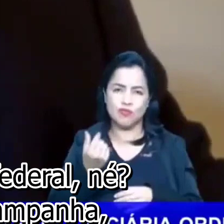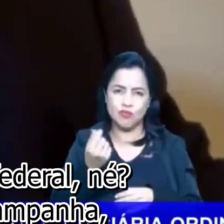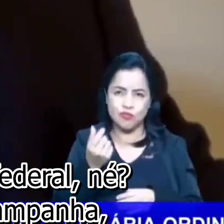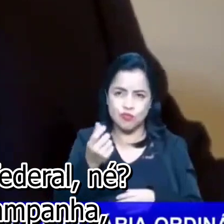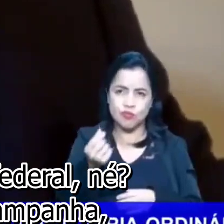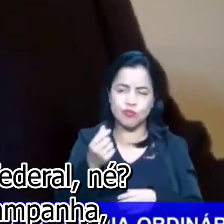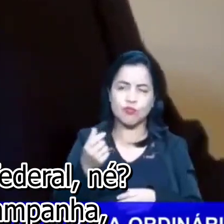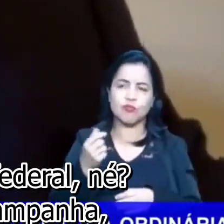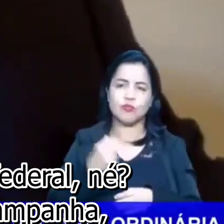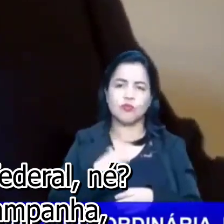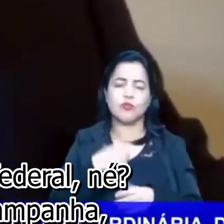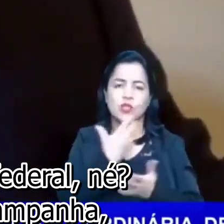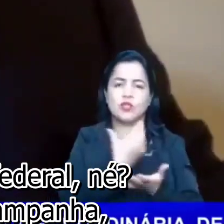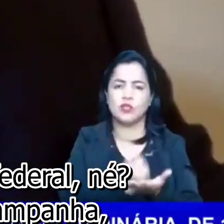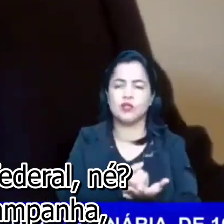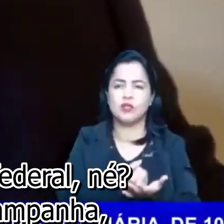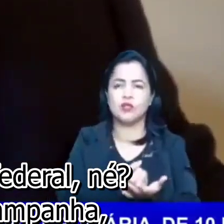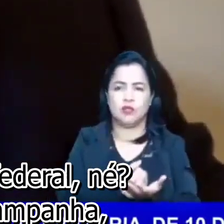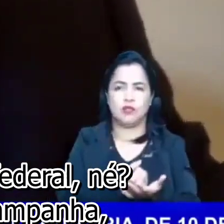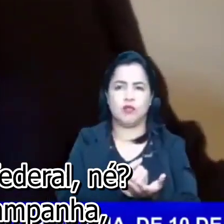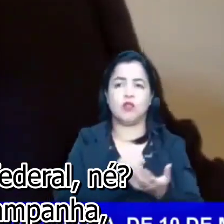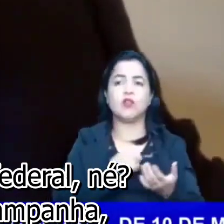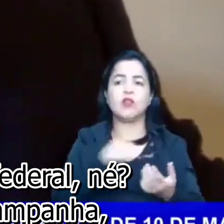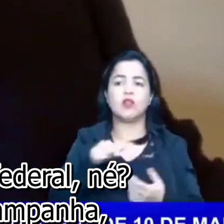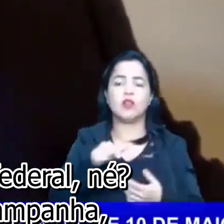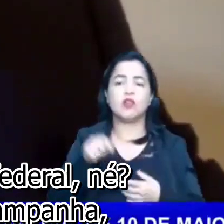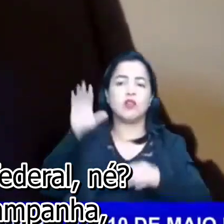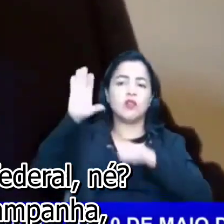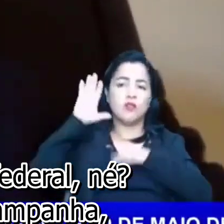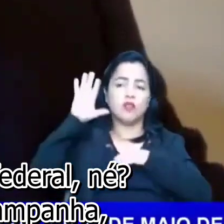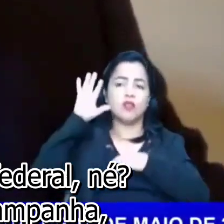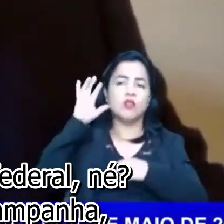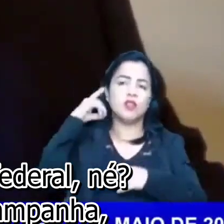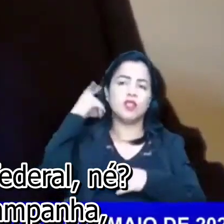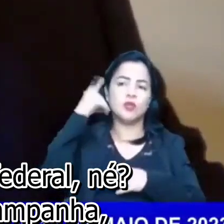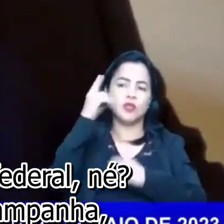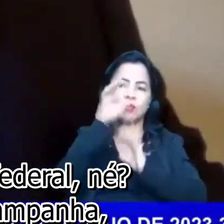é autorizado ao cargo de deputado federal, né?